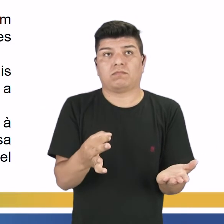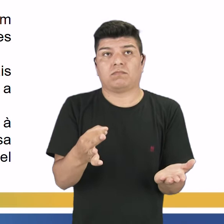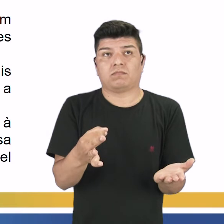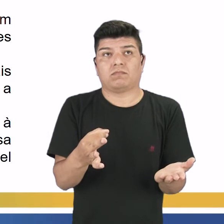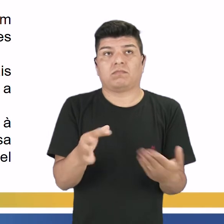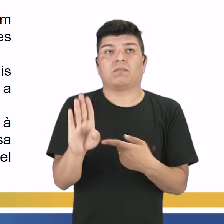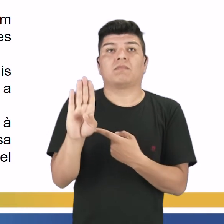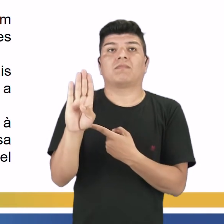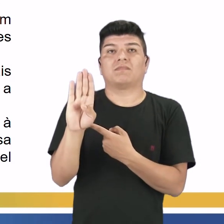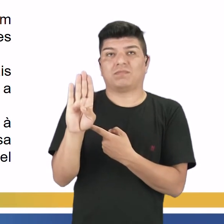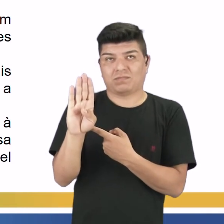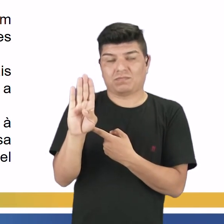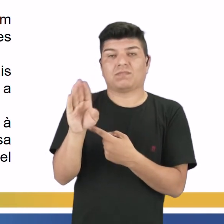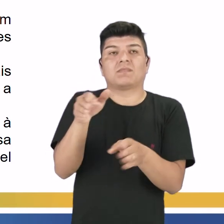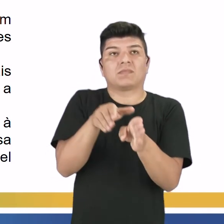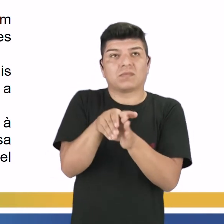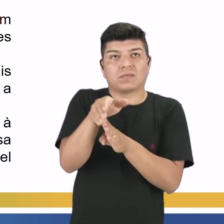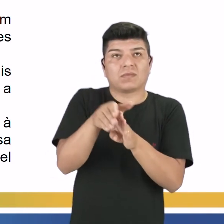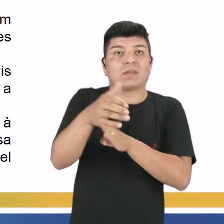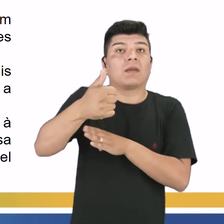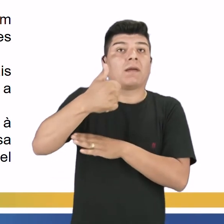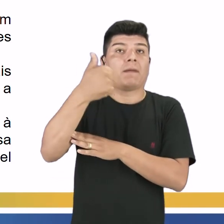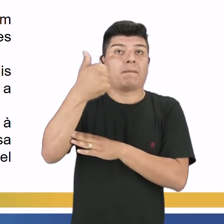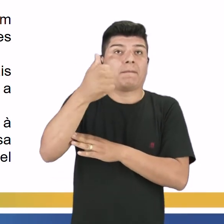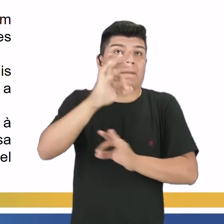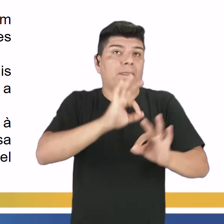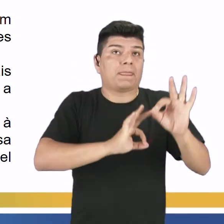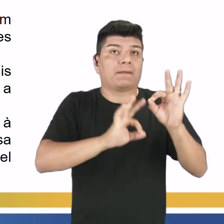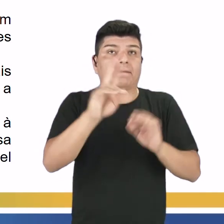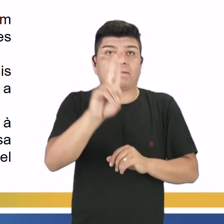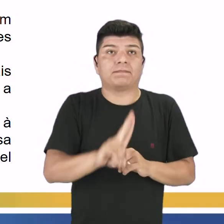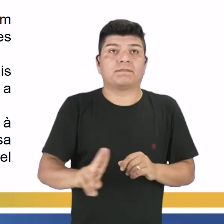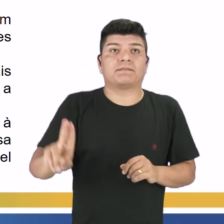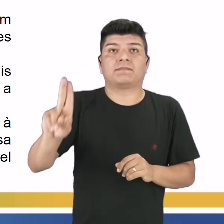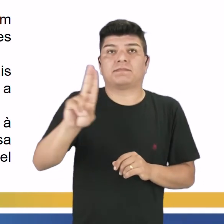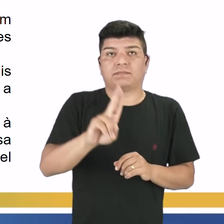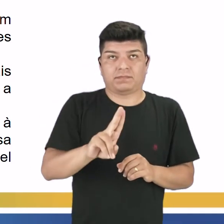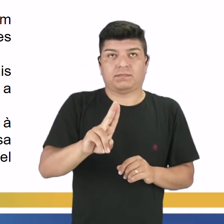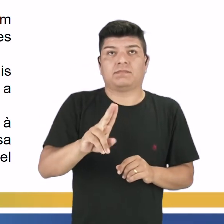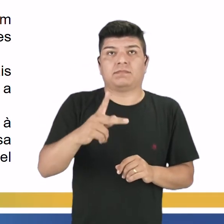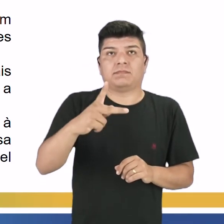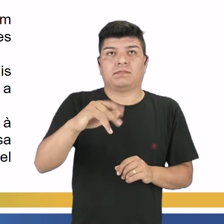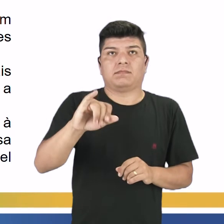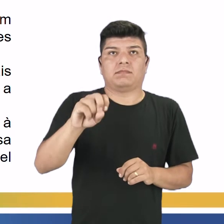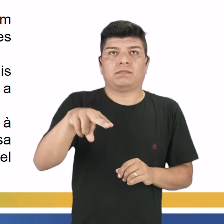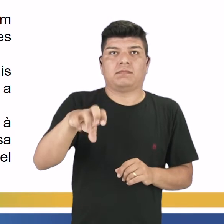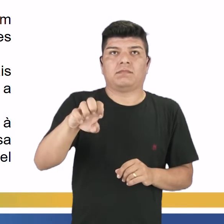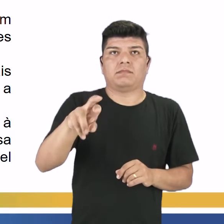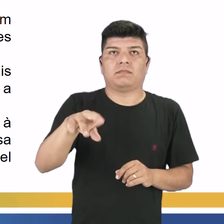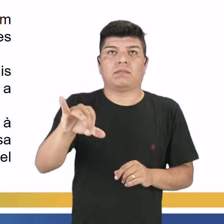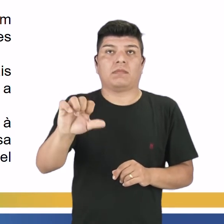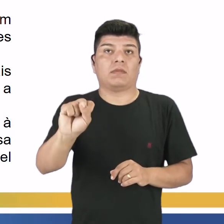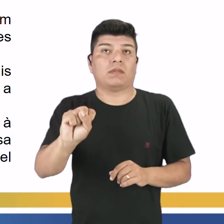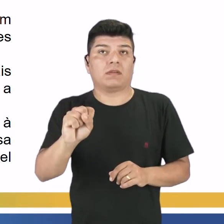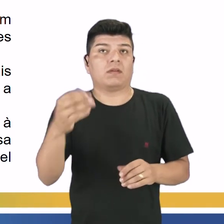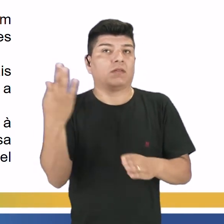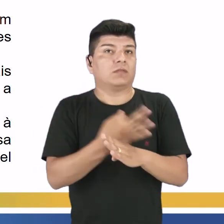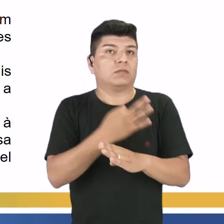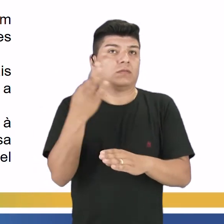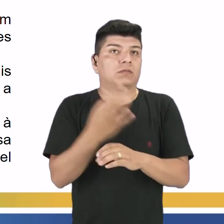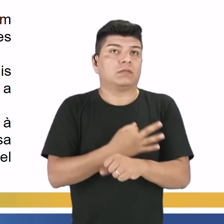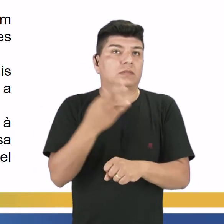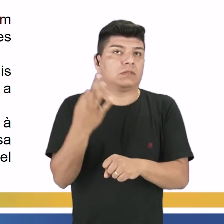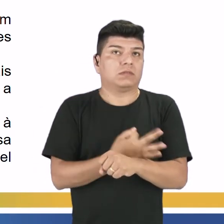a letra B, né? Recomenda-se primeiramente a utilização de espécies pioneiras, isto é, aquelas que suportam